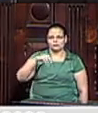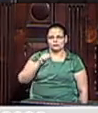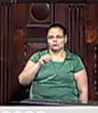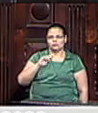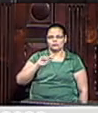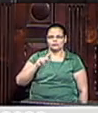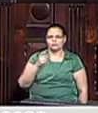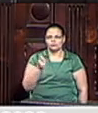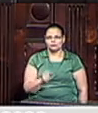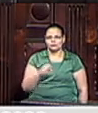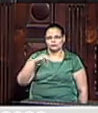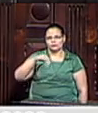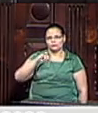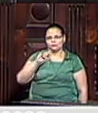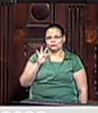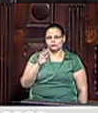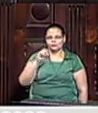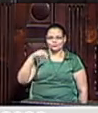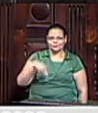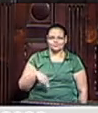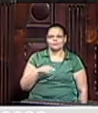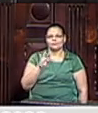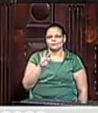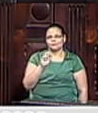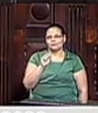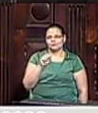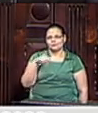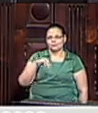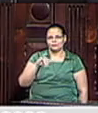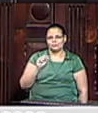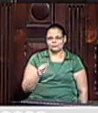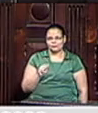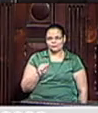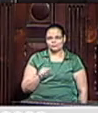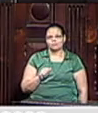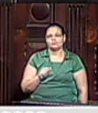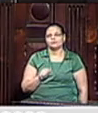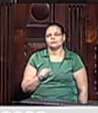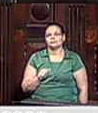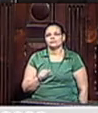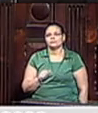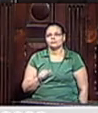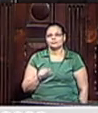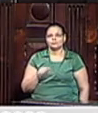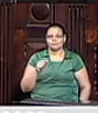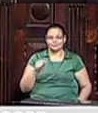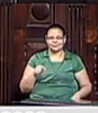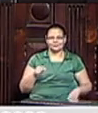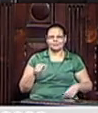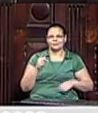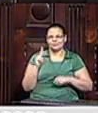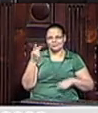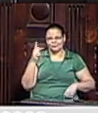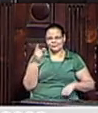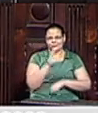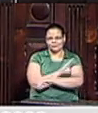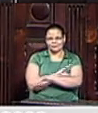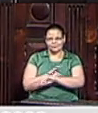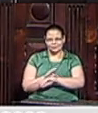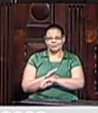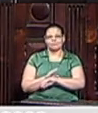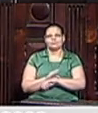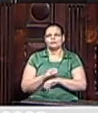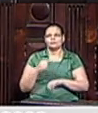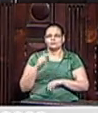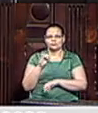Rocha, Milton Rangel, Osório, Pedro Fernandes, Tânia Rodrigues e Tia Ju, que determina o tombamento como patrimônio histórico e cultural do Estado do Rio de